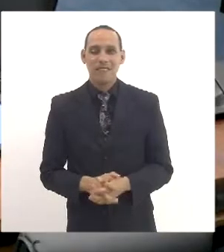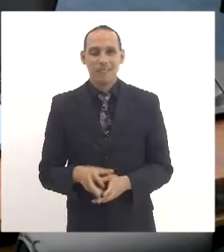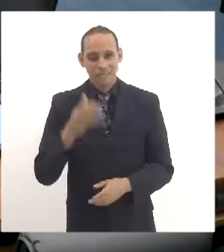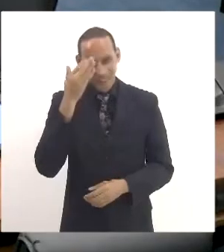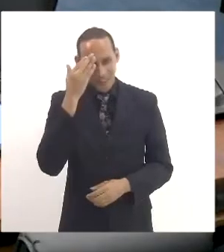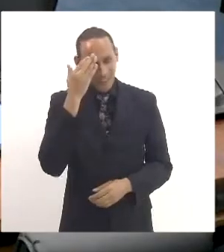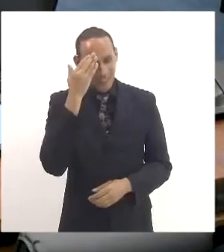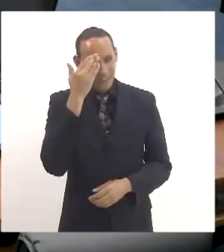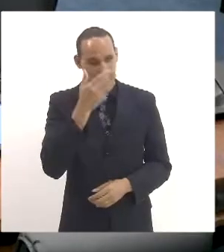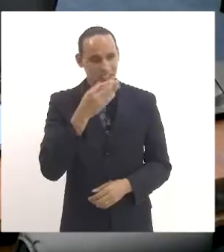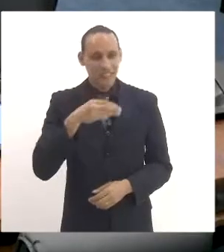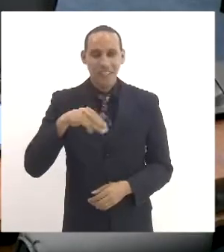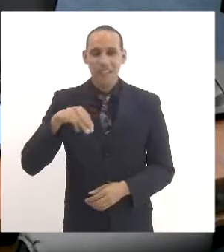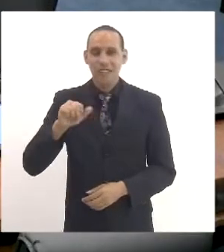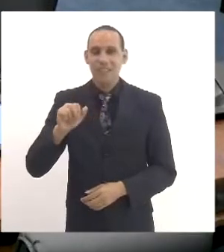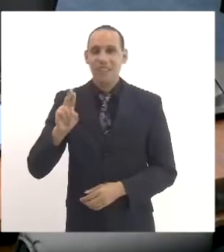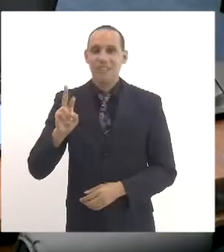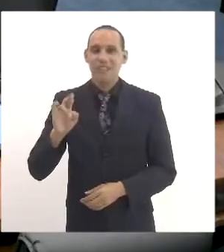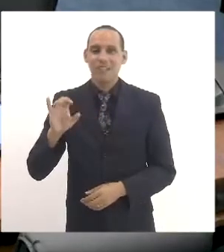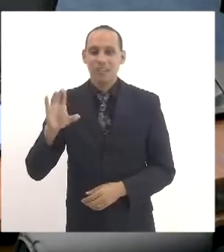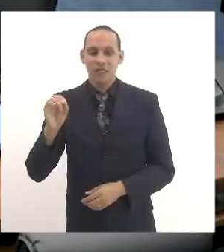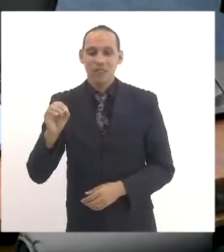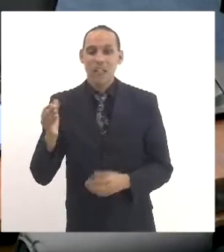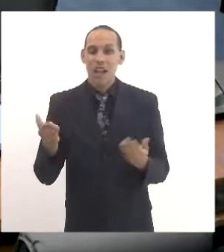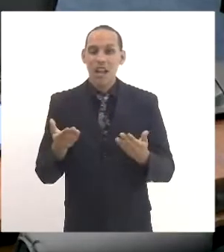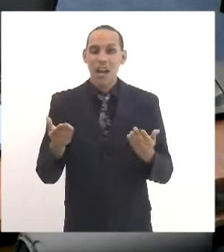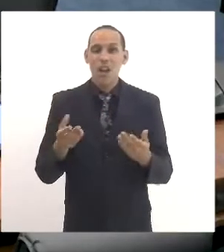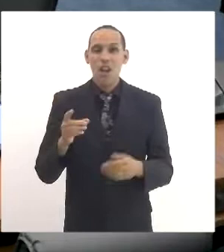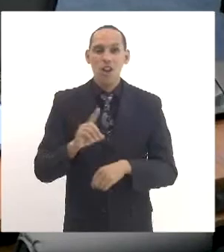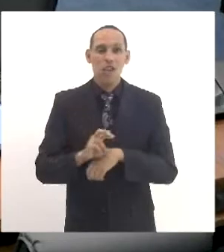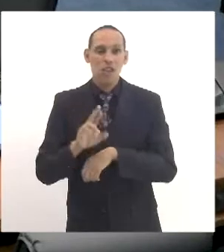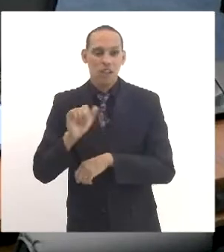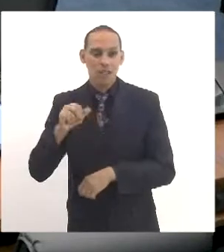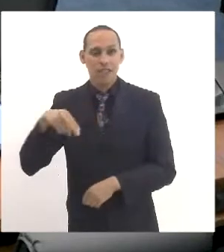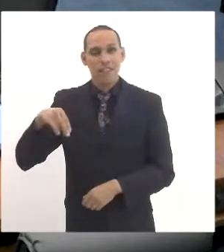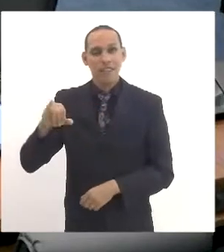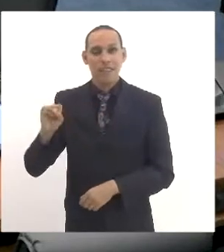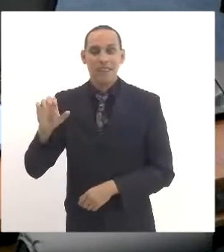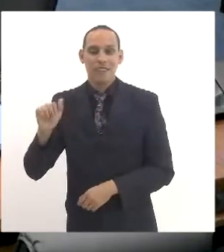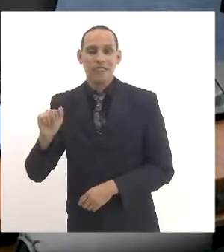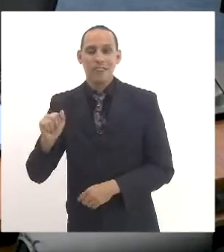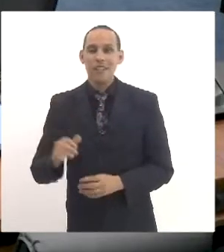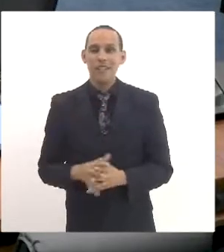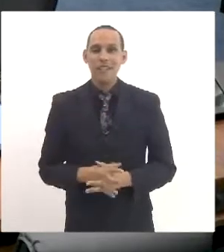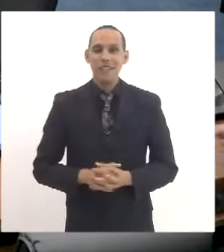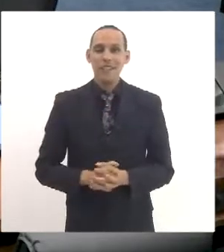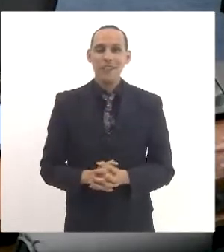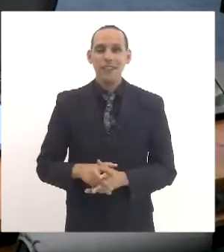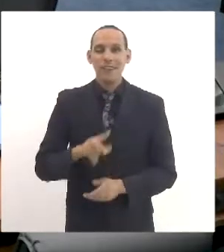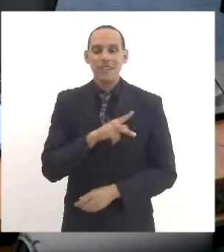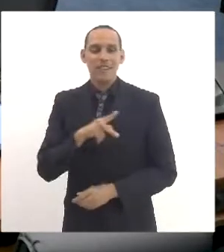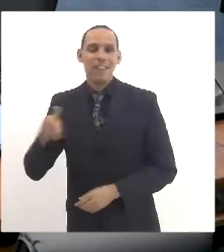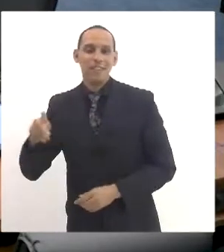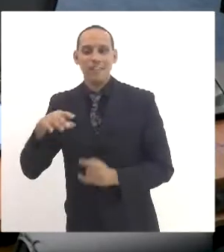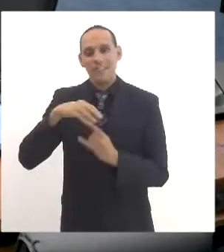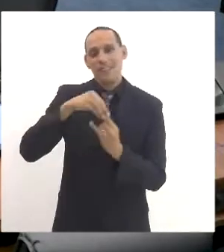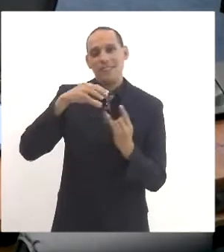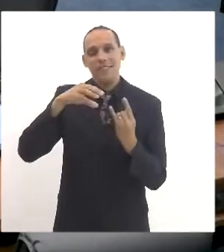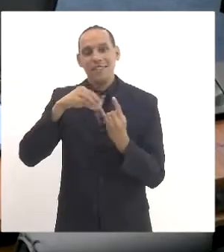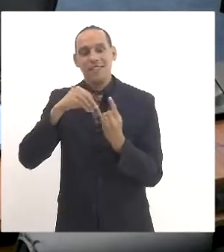Obrigado, Maurício. Passo a palavra à doutora Nízia Lima, presidente da Fiocruz.